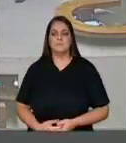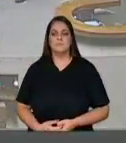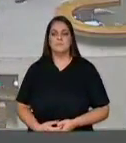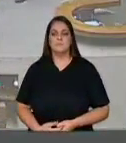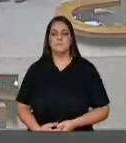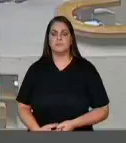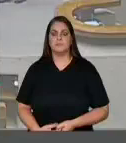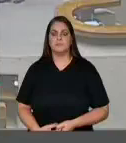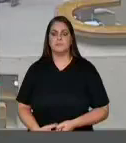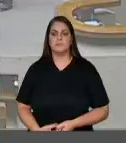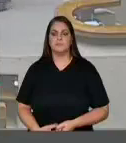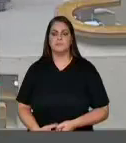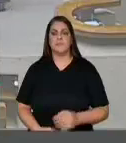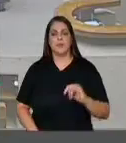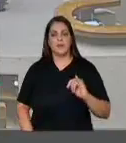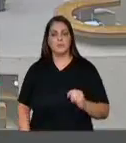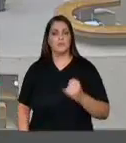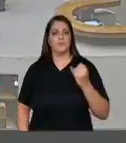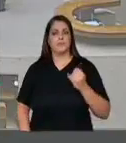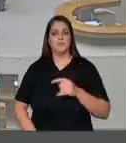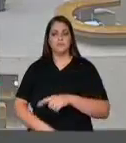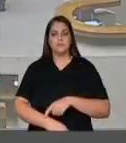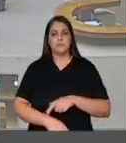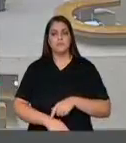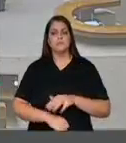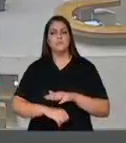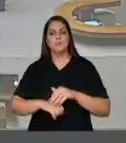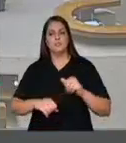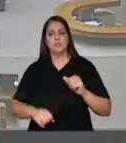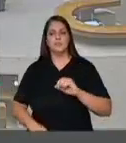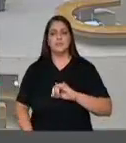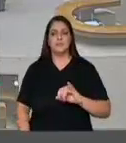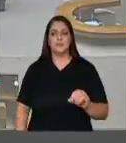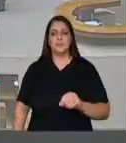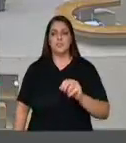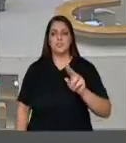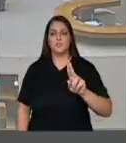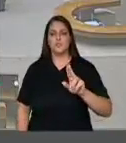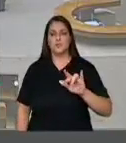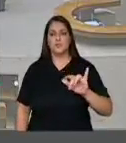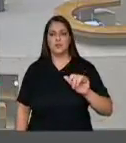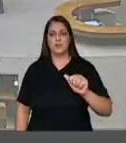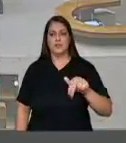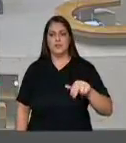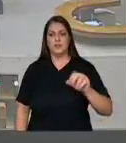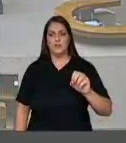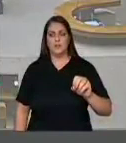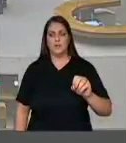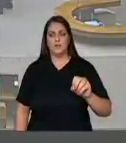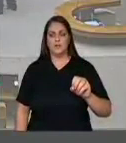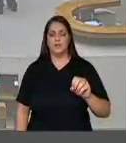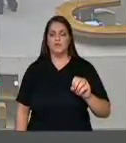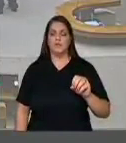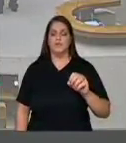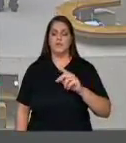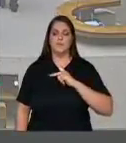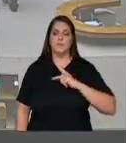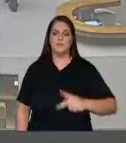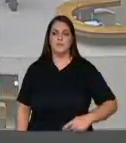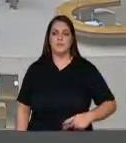ao púlpito, nós convidamos o senhor Juliano Medeiros, presidente